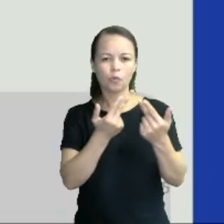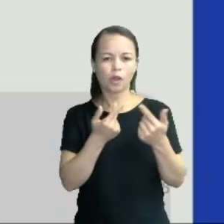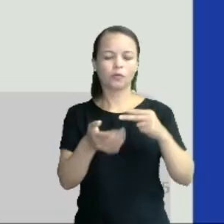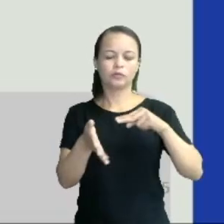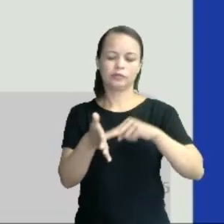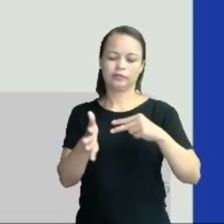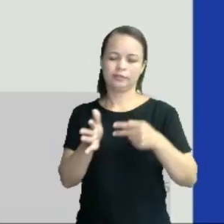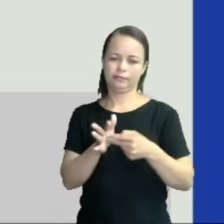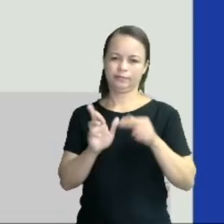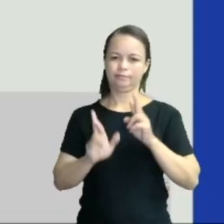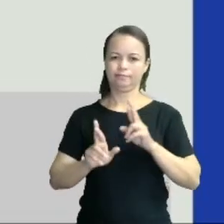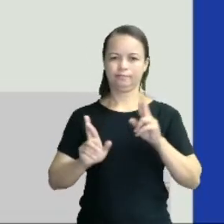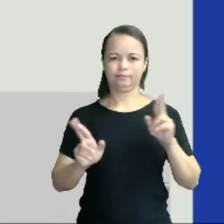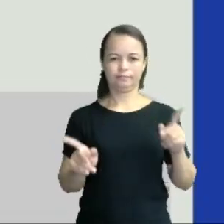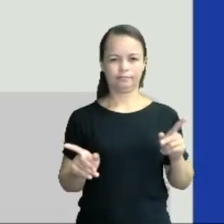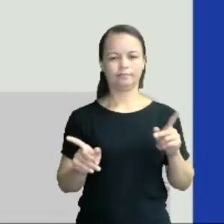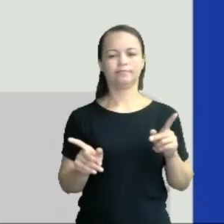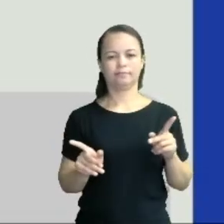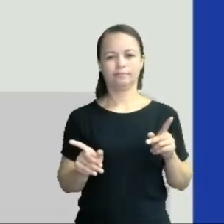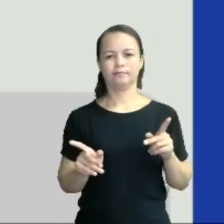significados totalmente